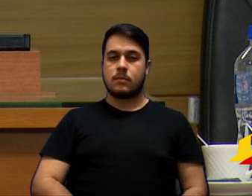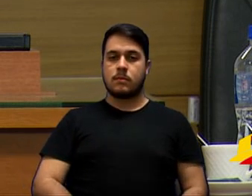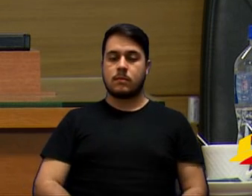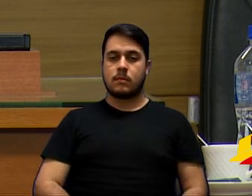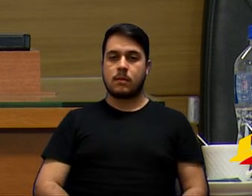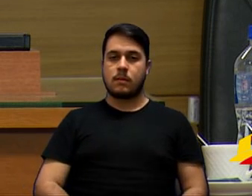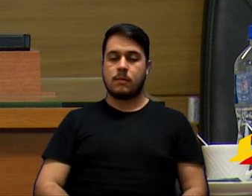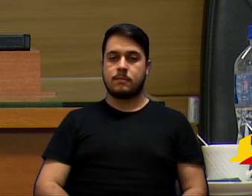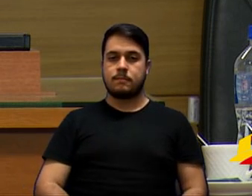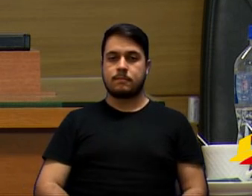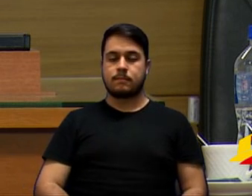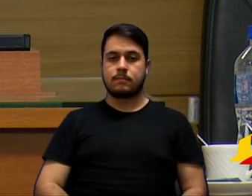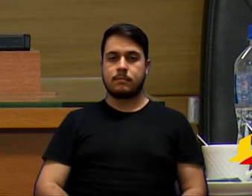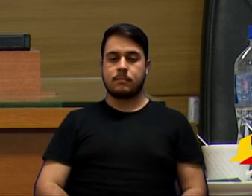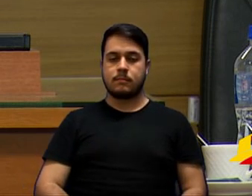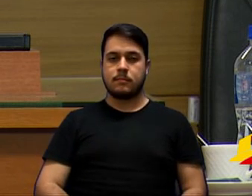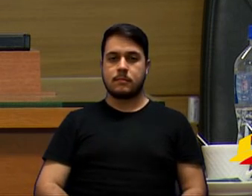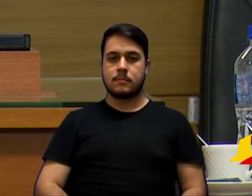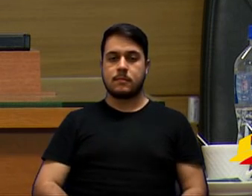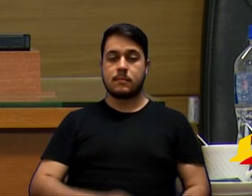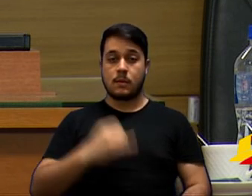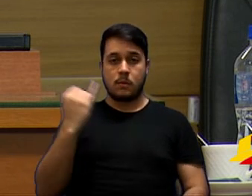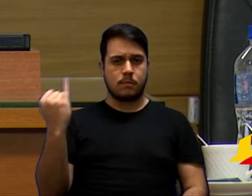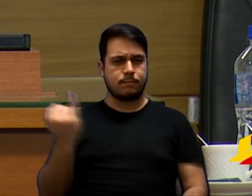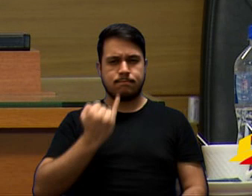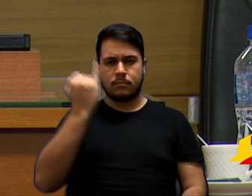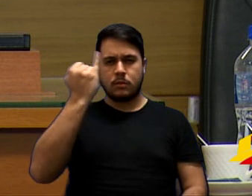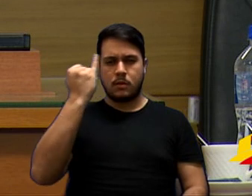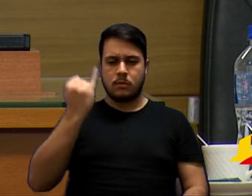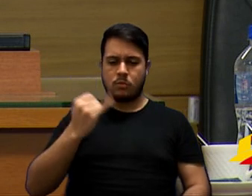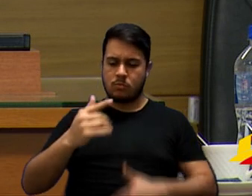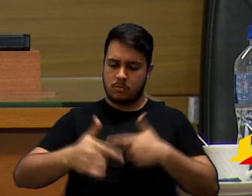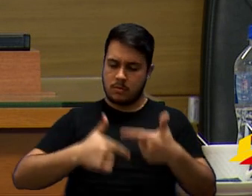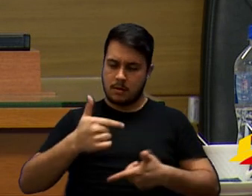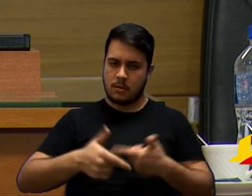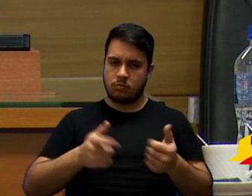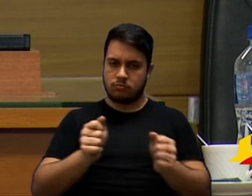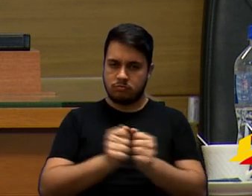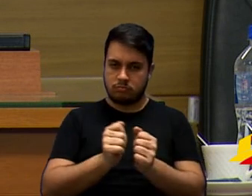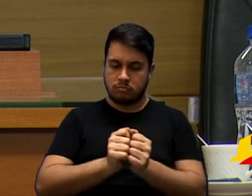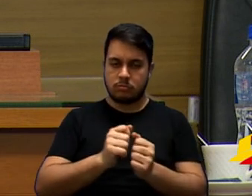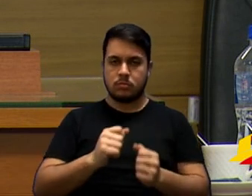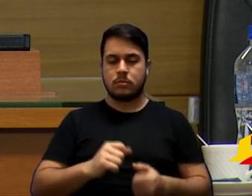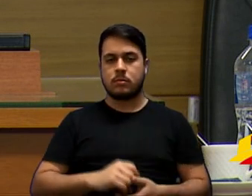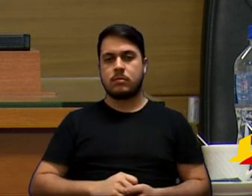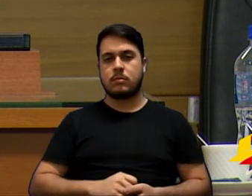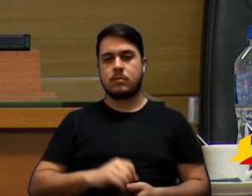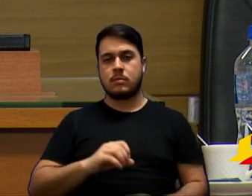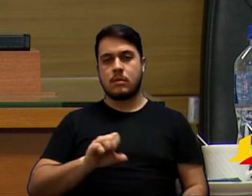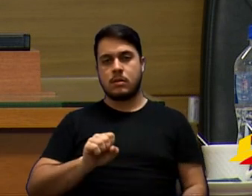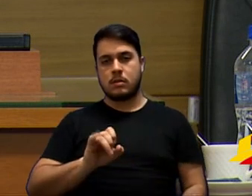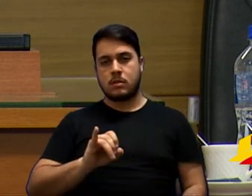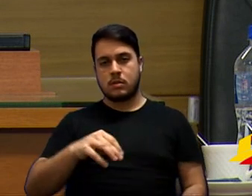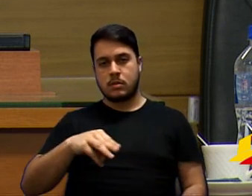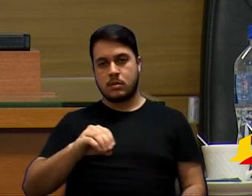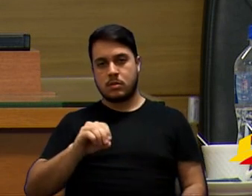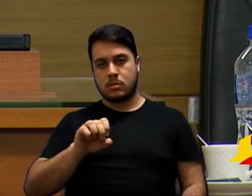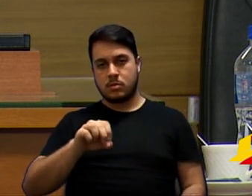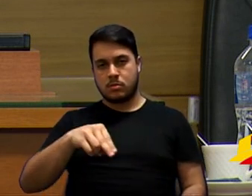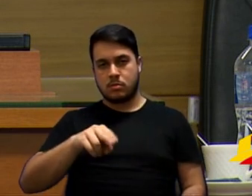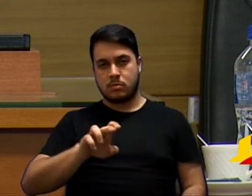recém criada agora na gestão da oab muito importante trabalho em conjunto com agentes doutorar e simone membro também da